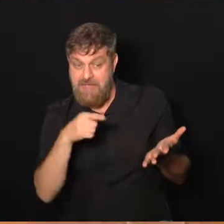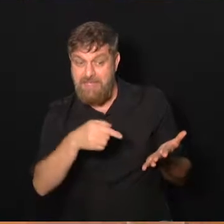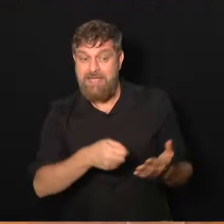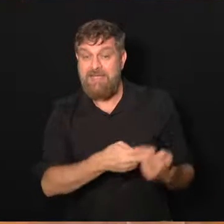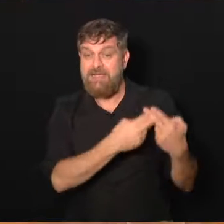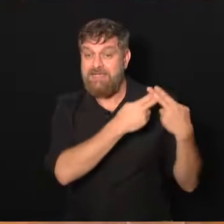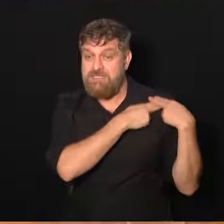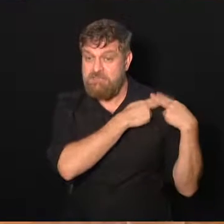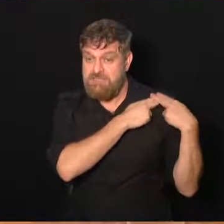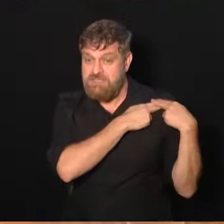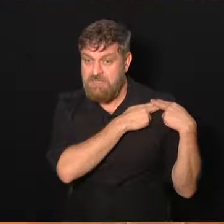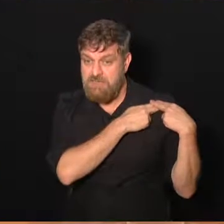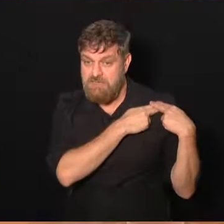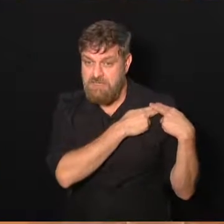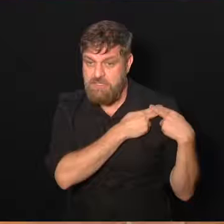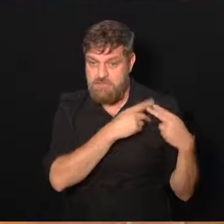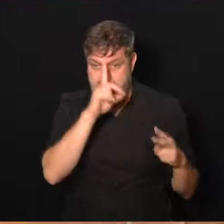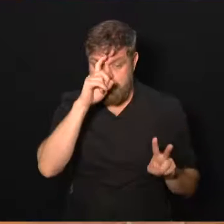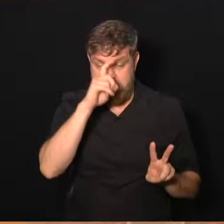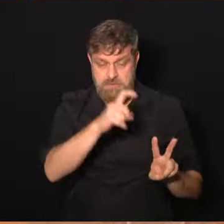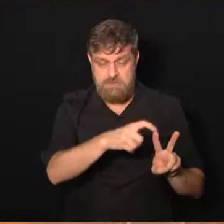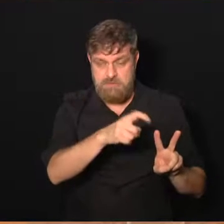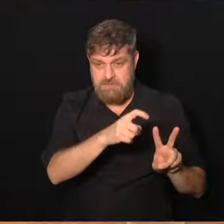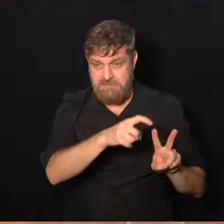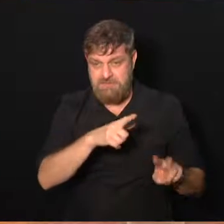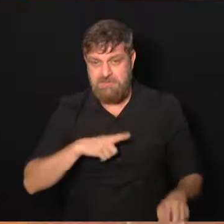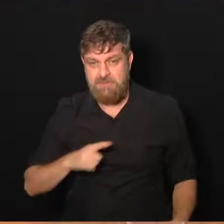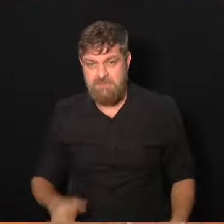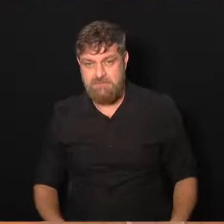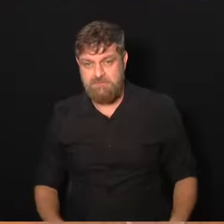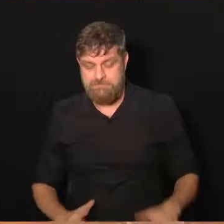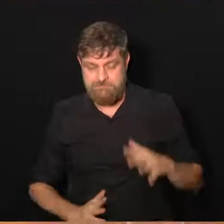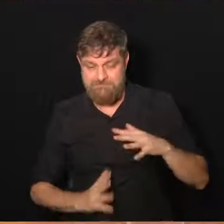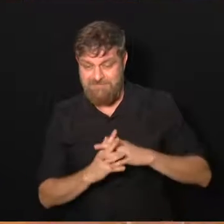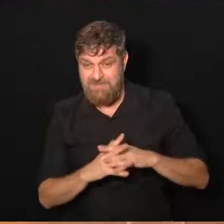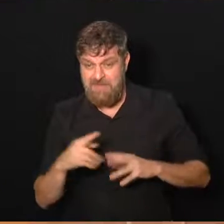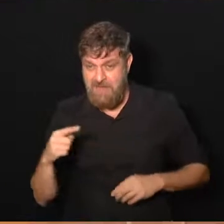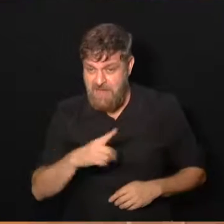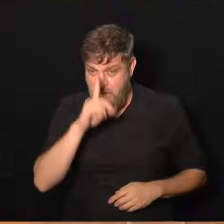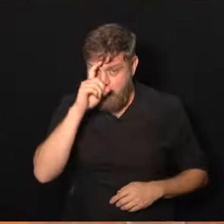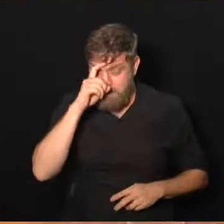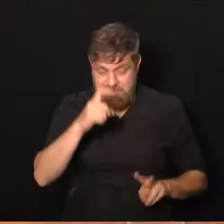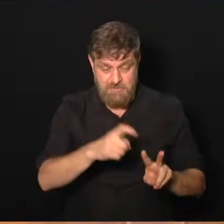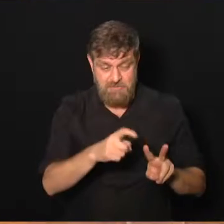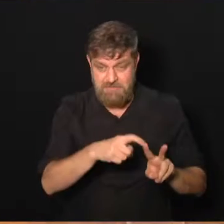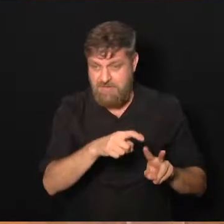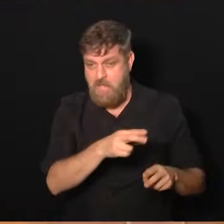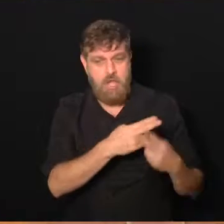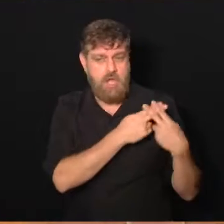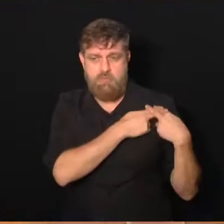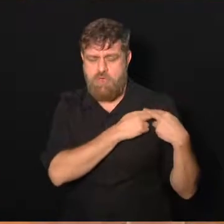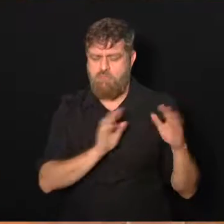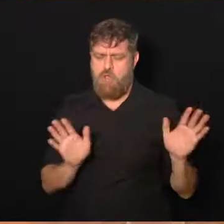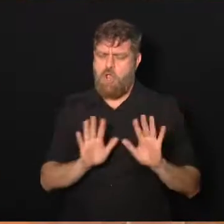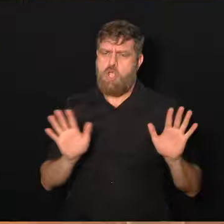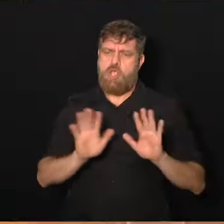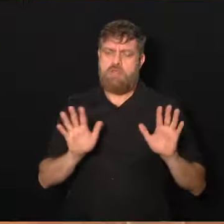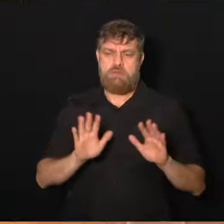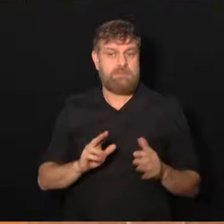cliente. É considerada abusiva a cláusula que diz que a clínica ou pet shop não se responsabilizam pelo